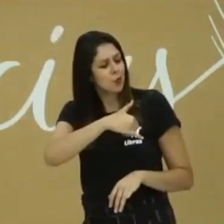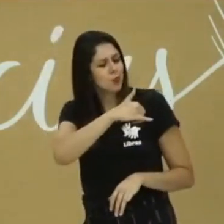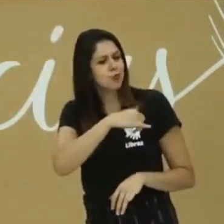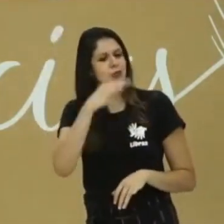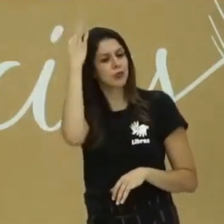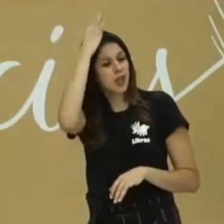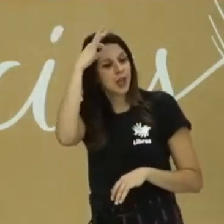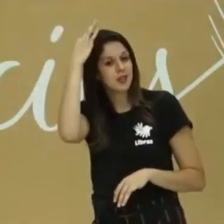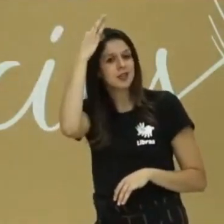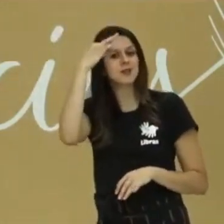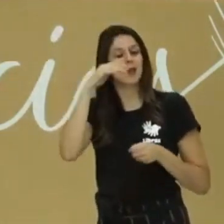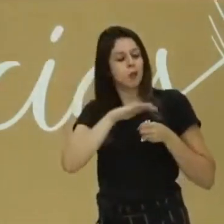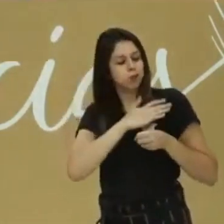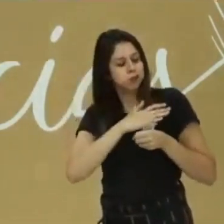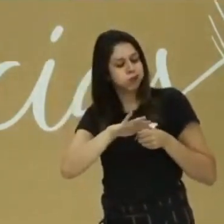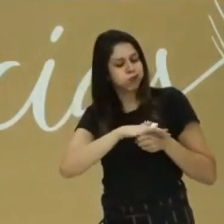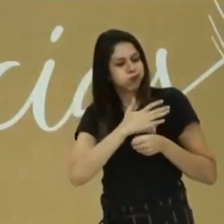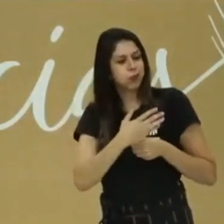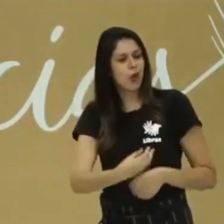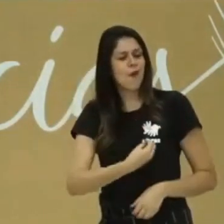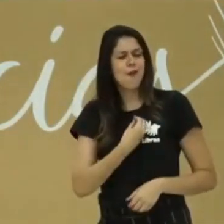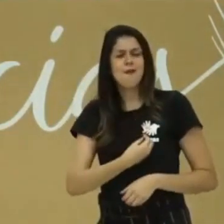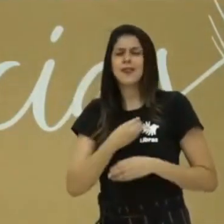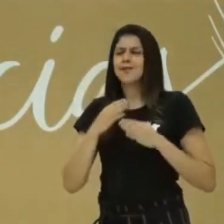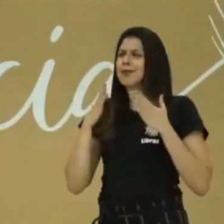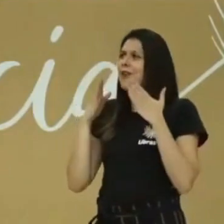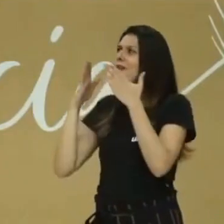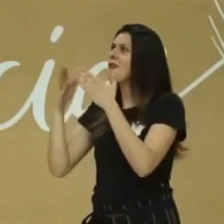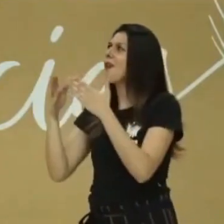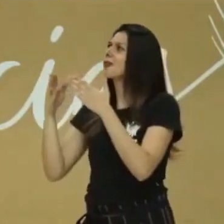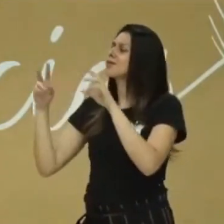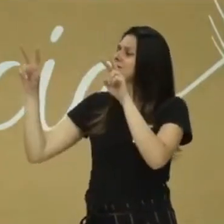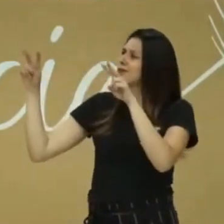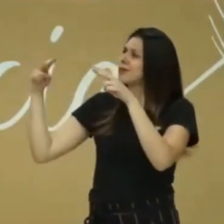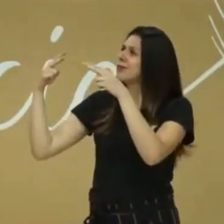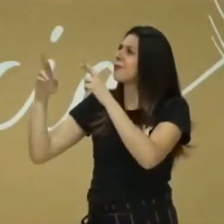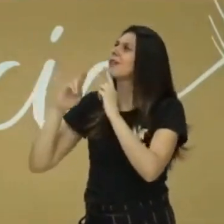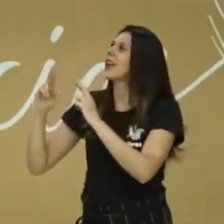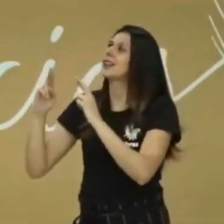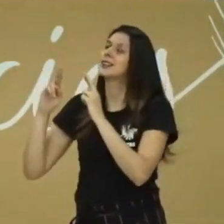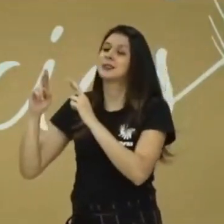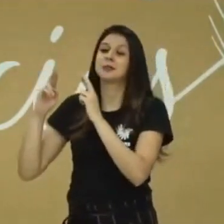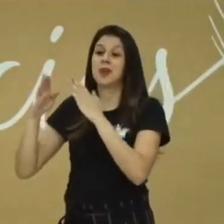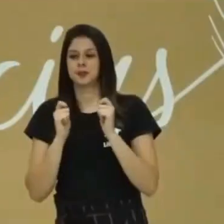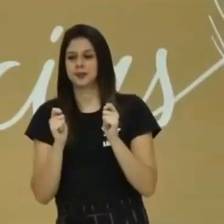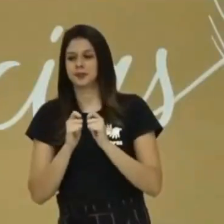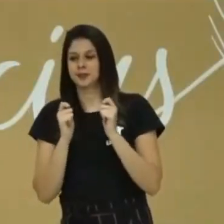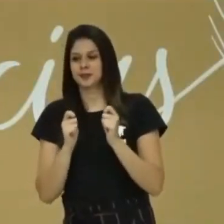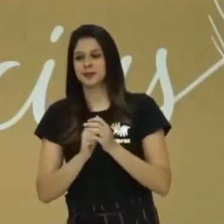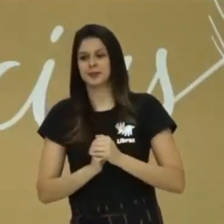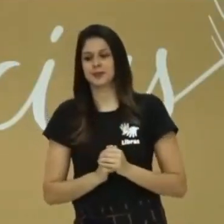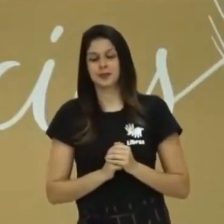cheia do espírito consagrada a ele que olha para ele espera Nele e tem os olhos nele